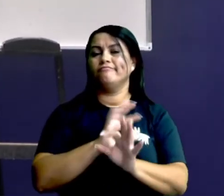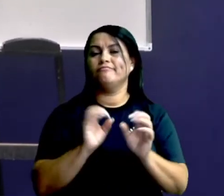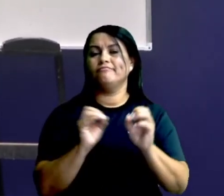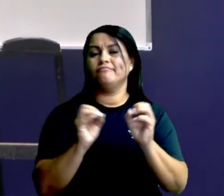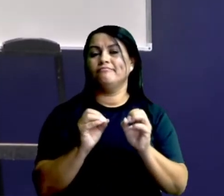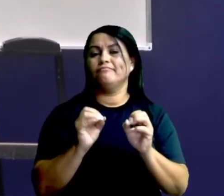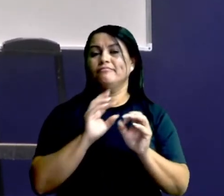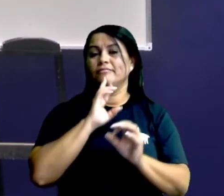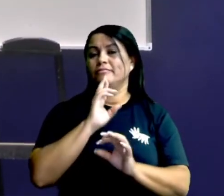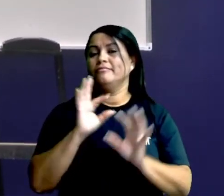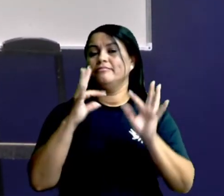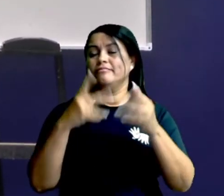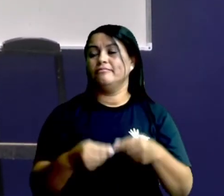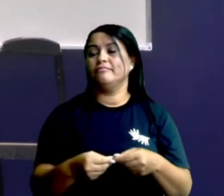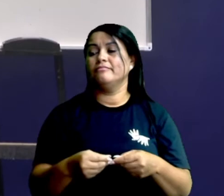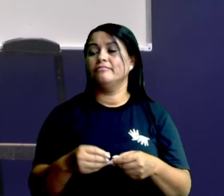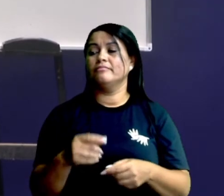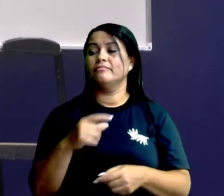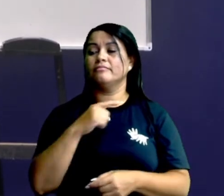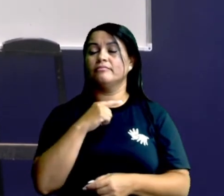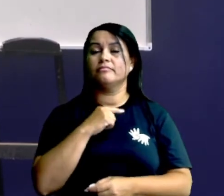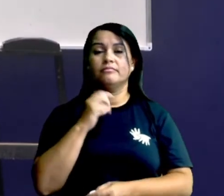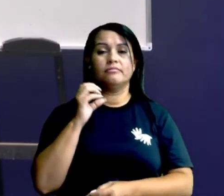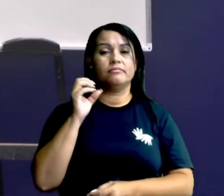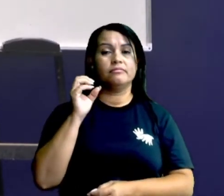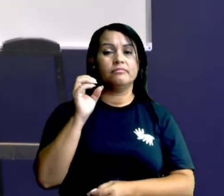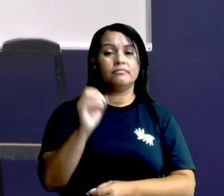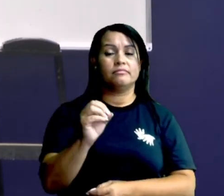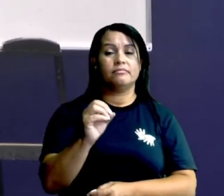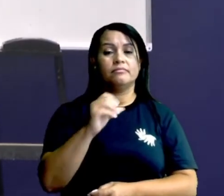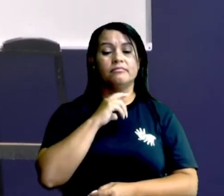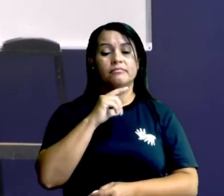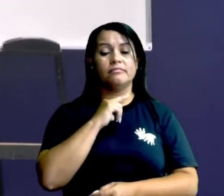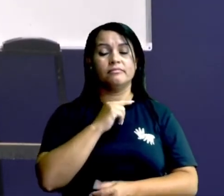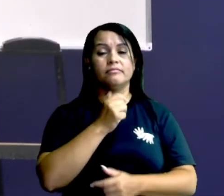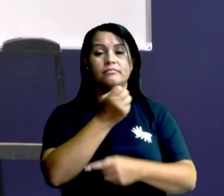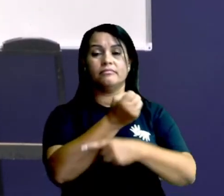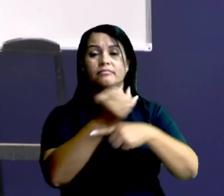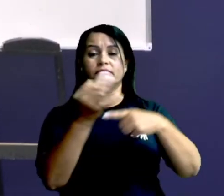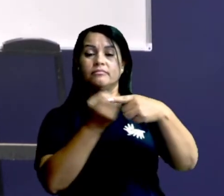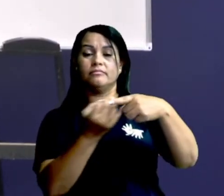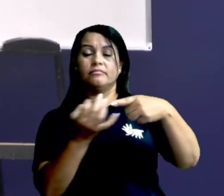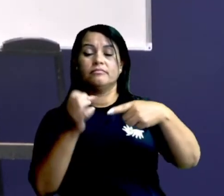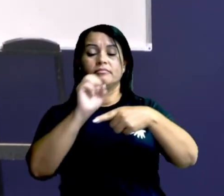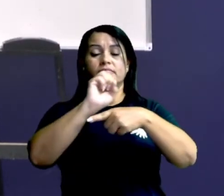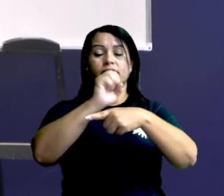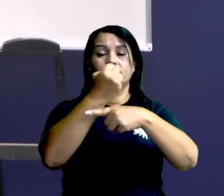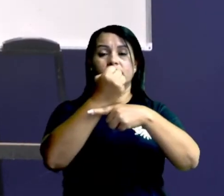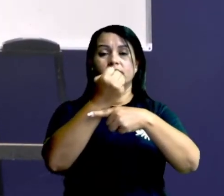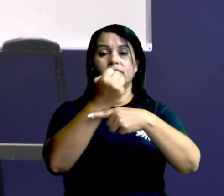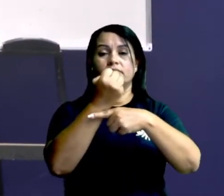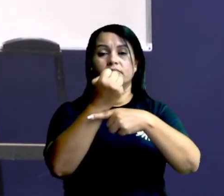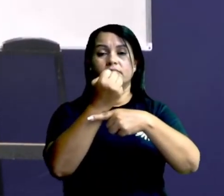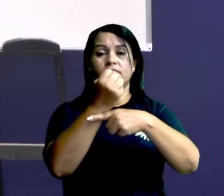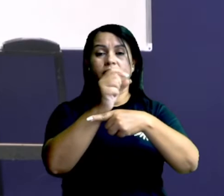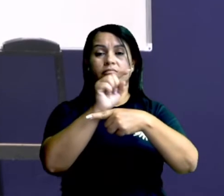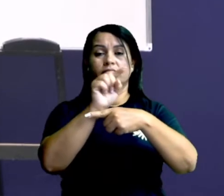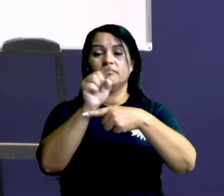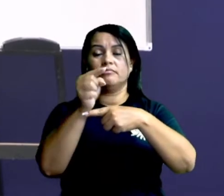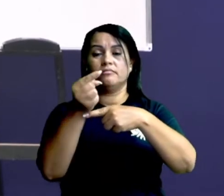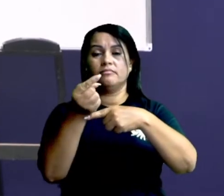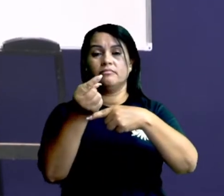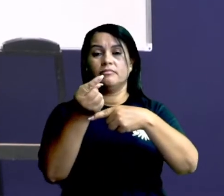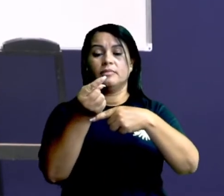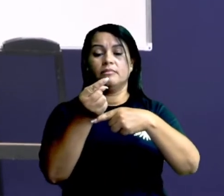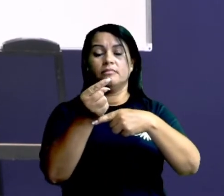o zero. Temos como fração 8 milésimos. O número decimal